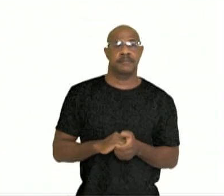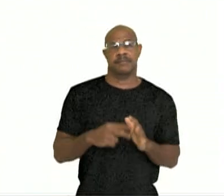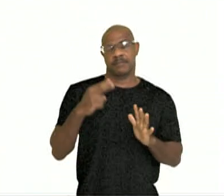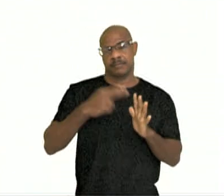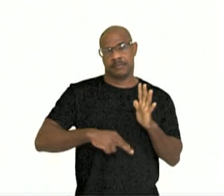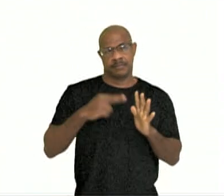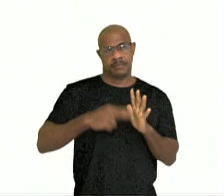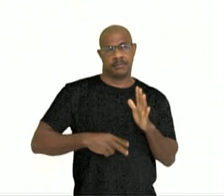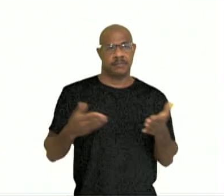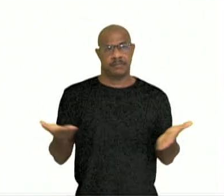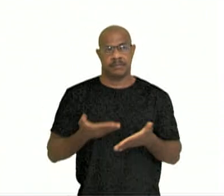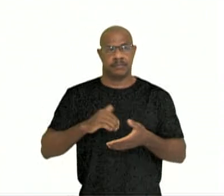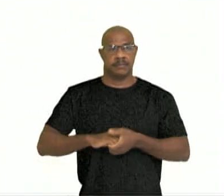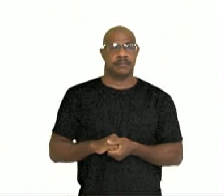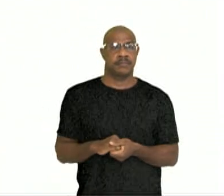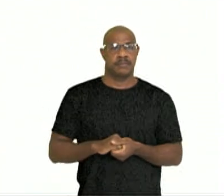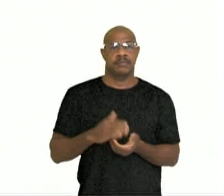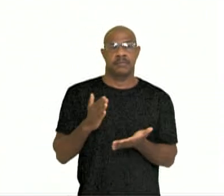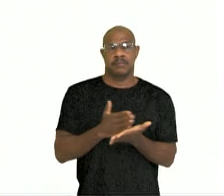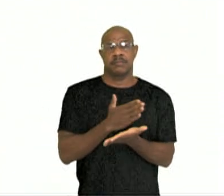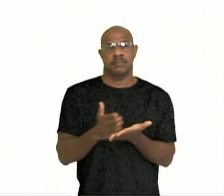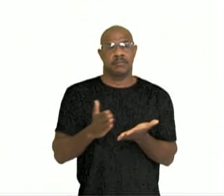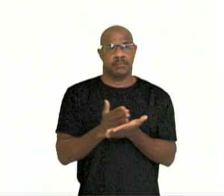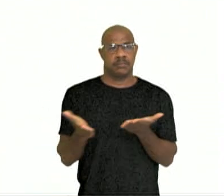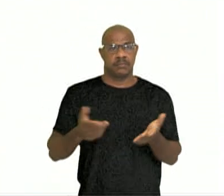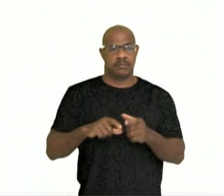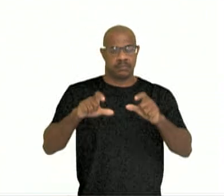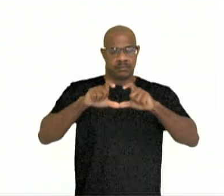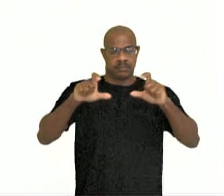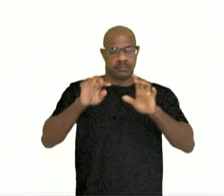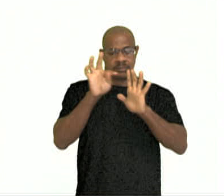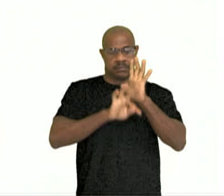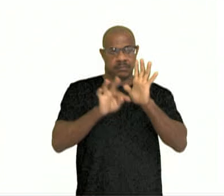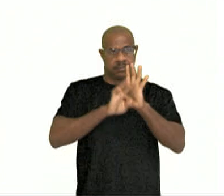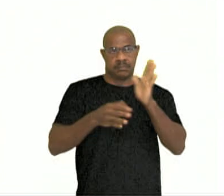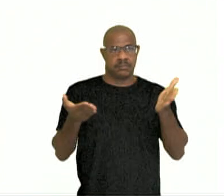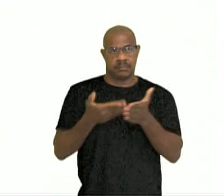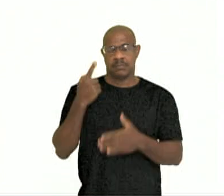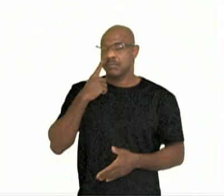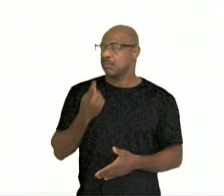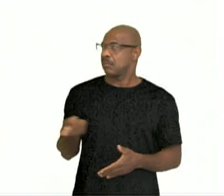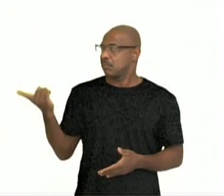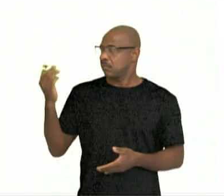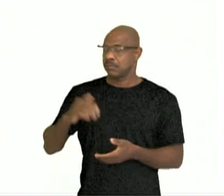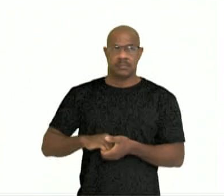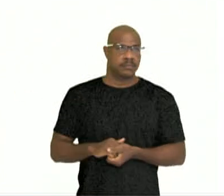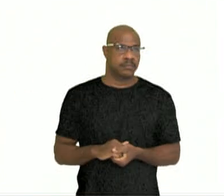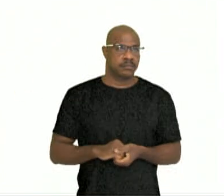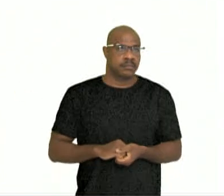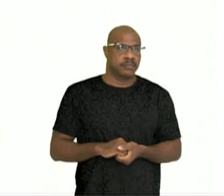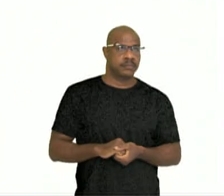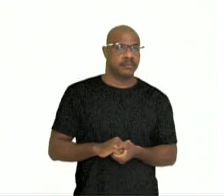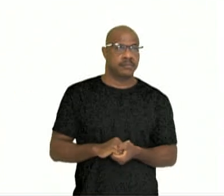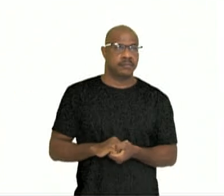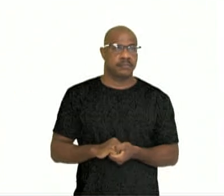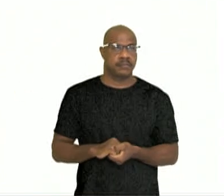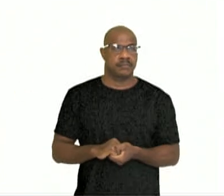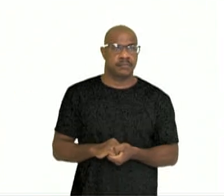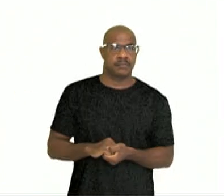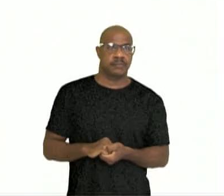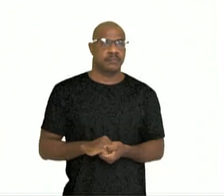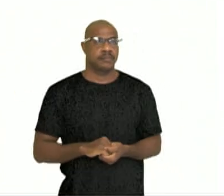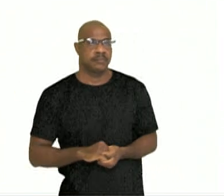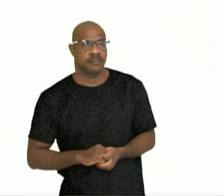Leitura do Alto. Vamos ver, então, alguns trechos do Alto da Barca do Inferno. Fidal. Fidal